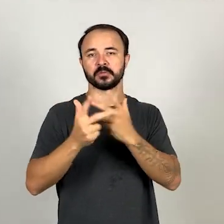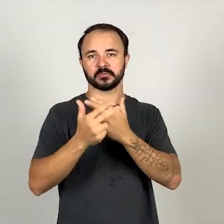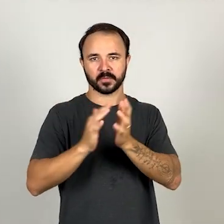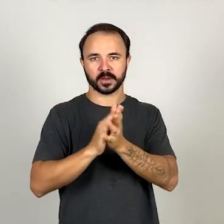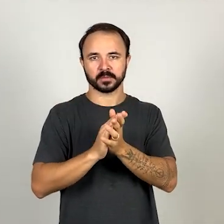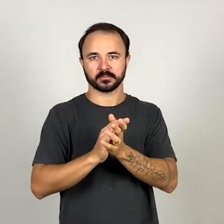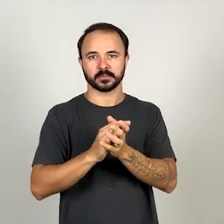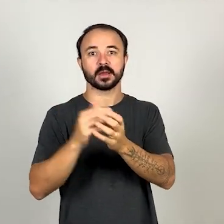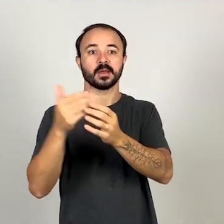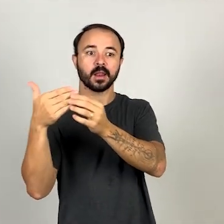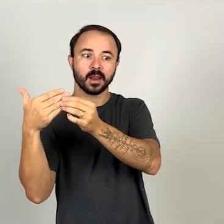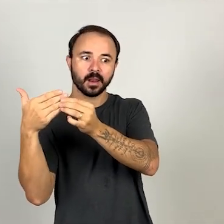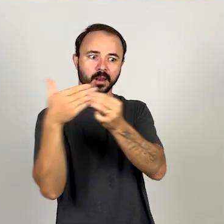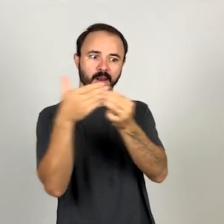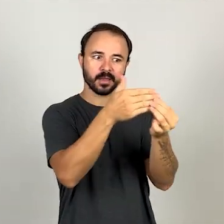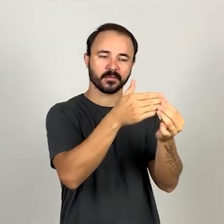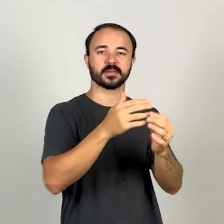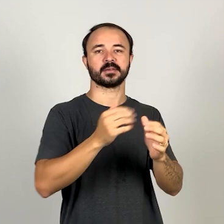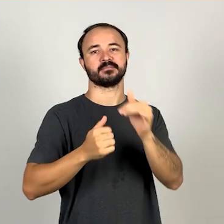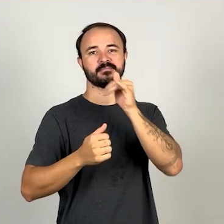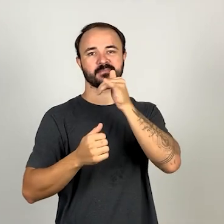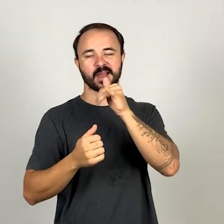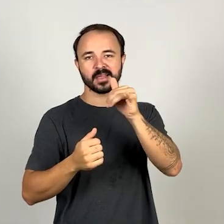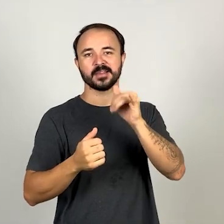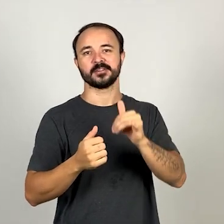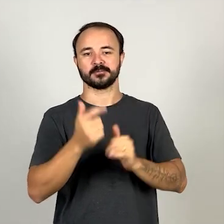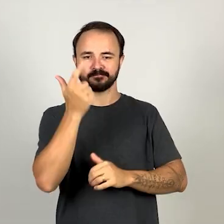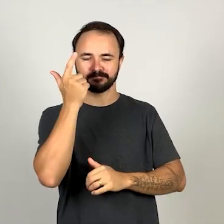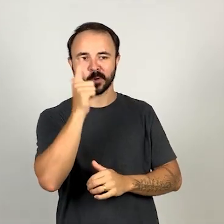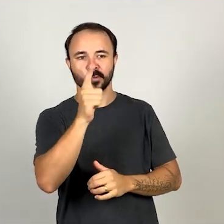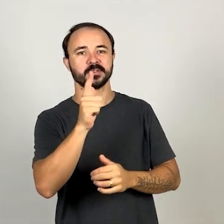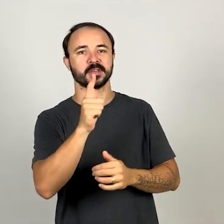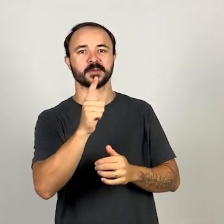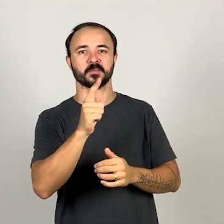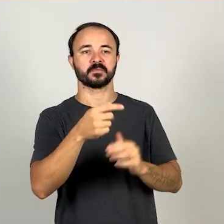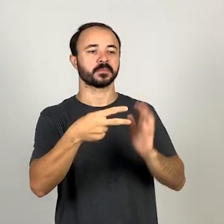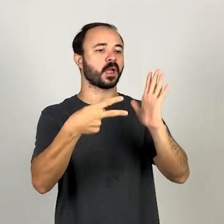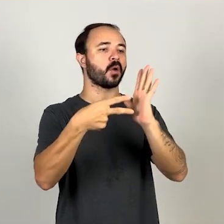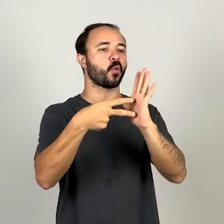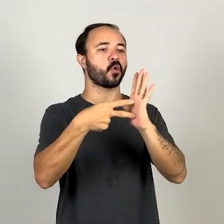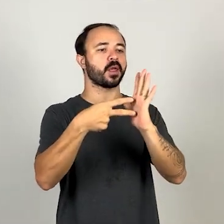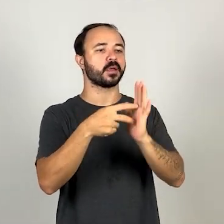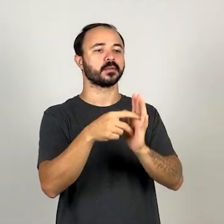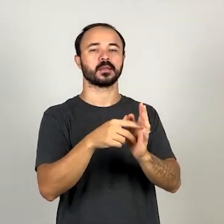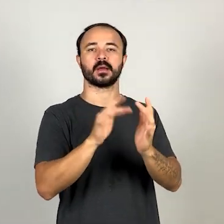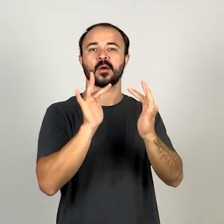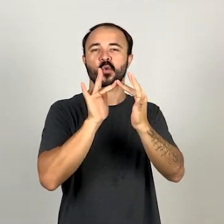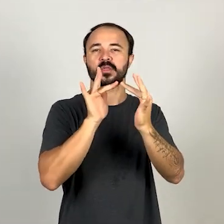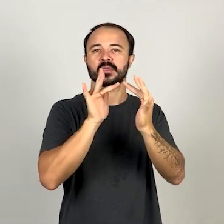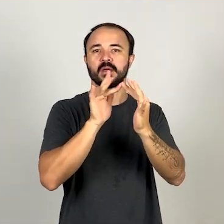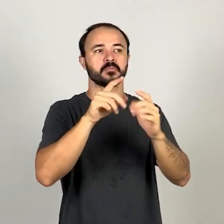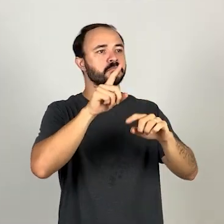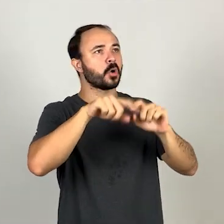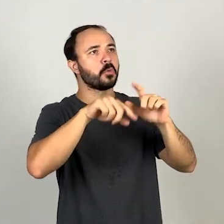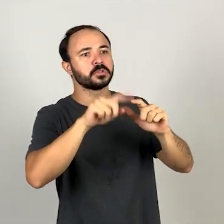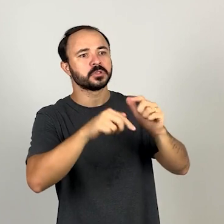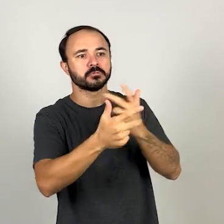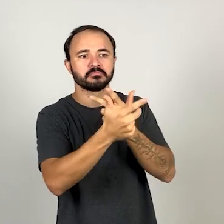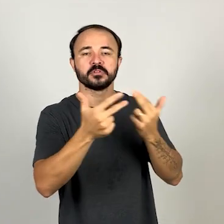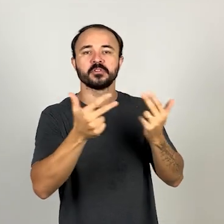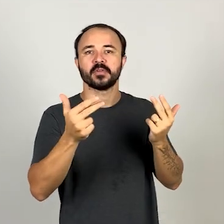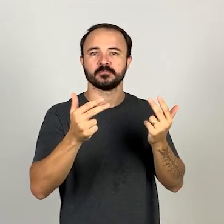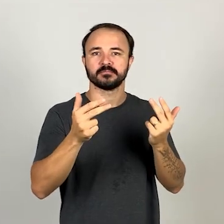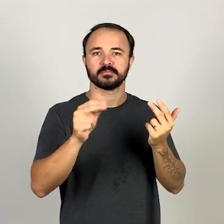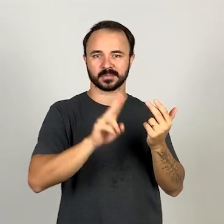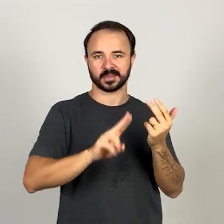pode ser algum outro tipo de metal, e com isso podemos ligar determinados aparelhos nesse circuito para que eles possam usar a